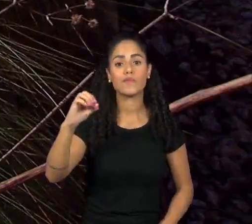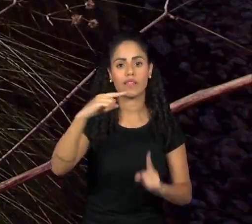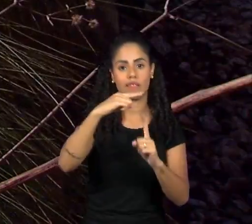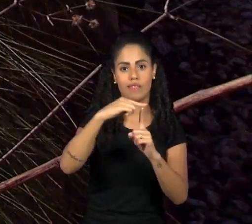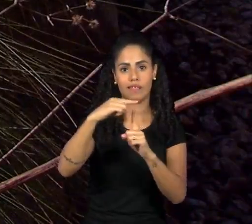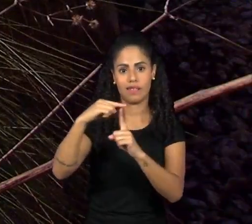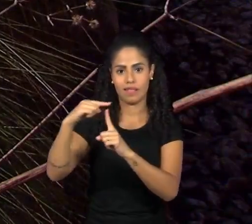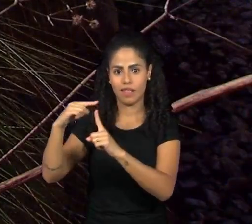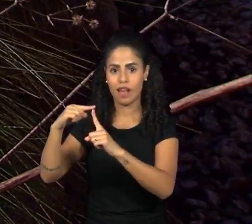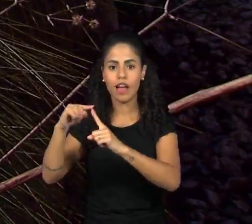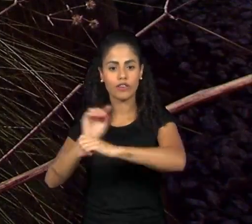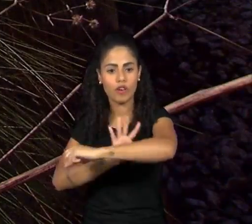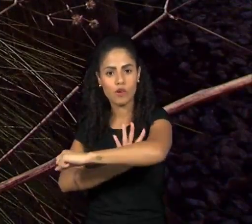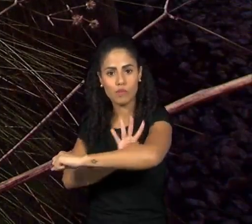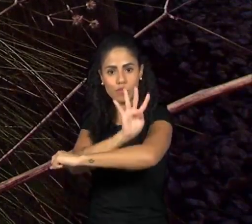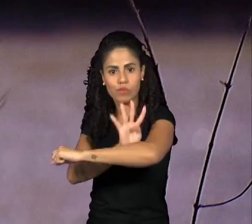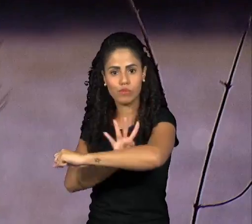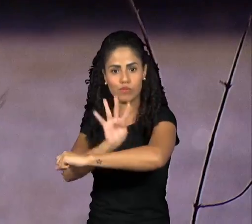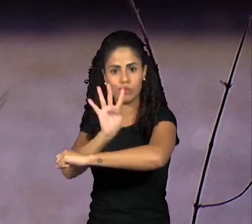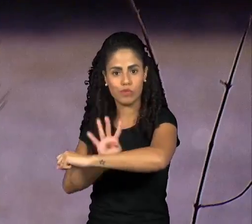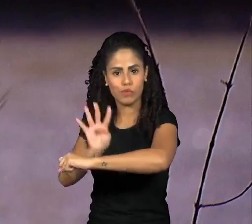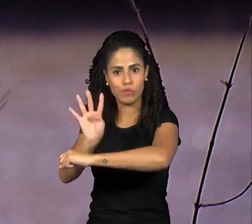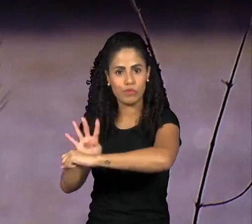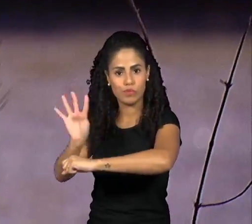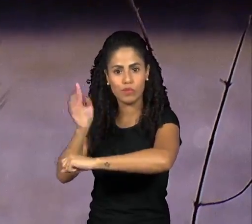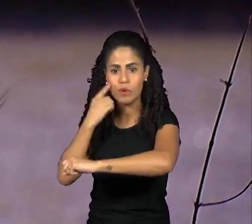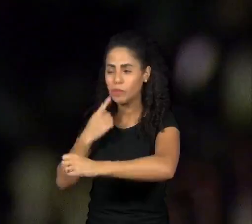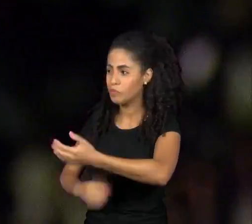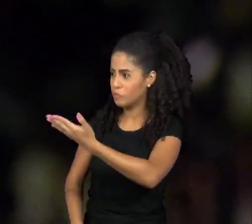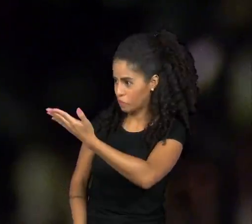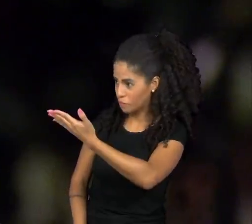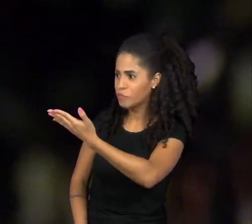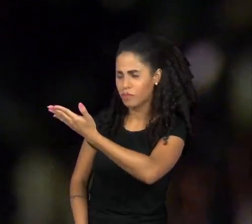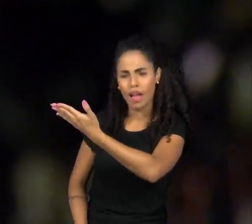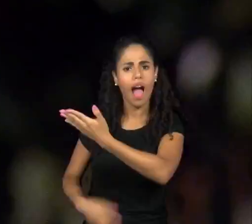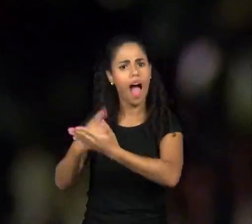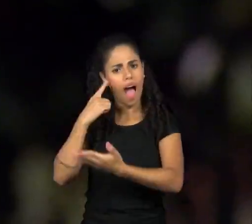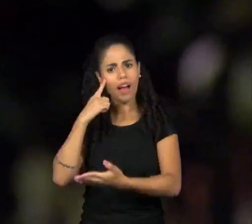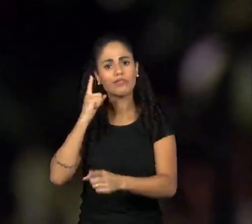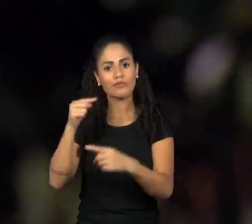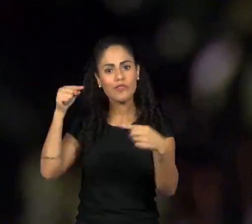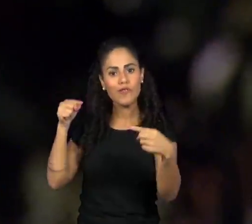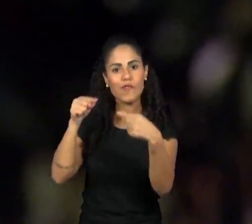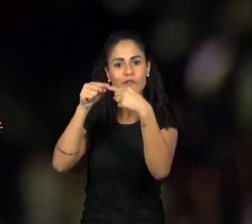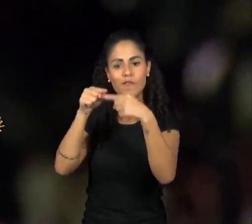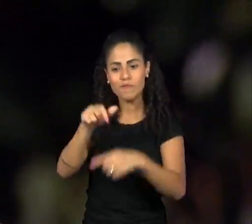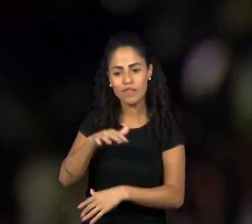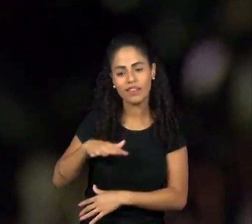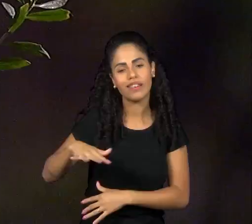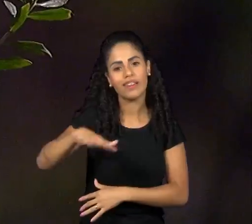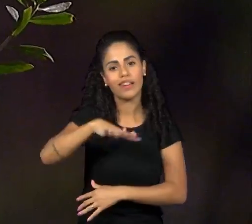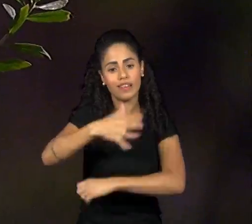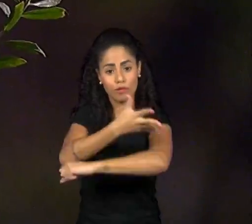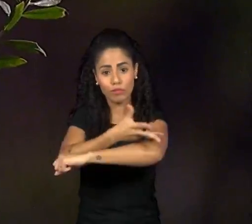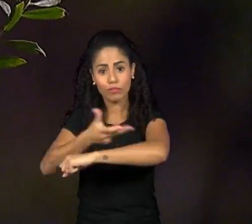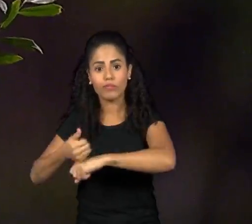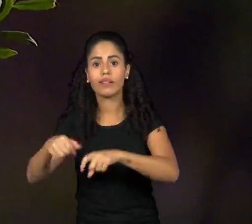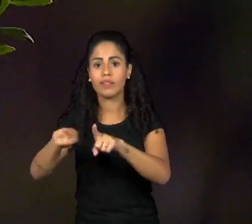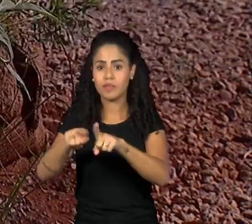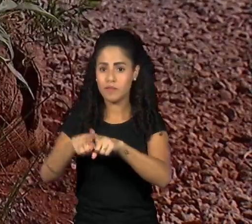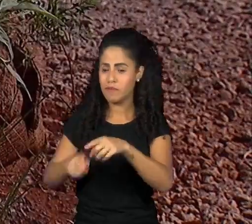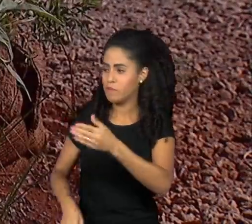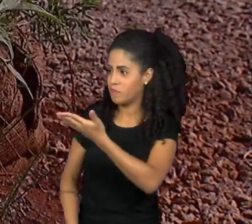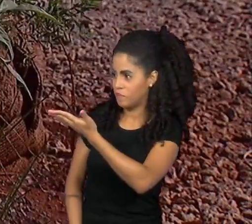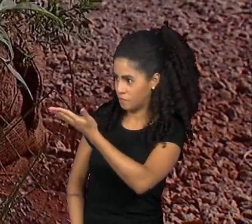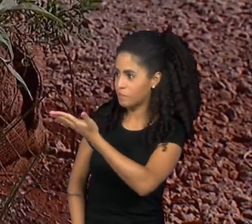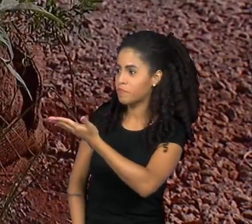Os capins, como o barba de bode e o rabo de burro, são bem característicos do bioma. Tem também alecrim do campo